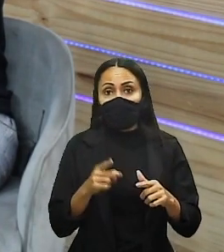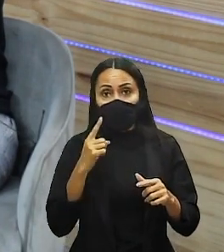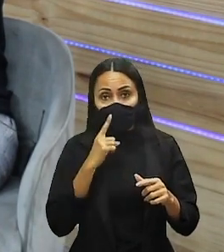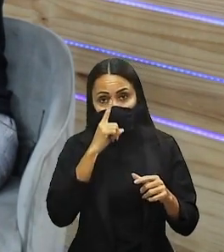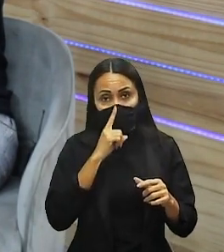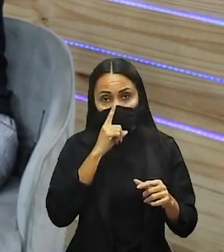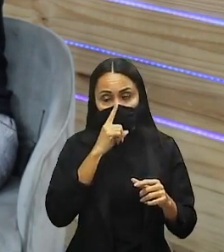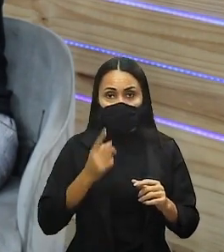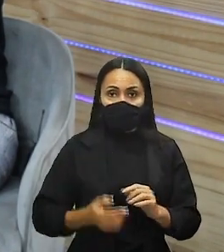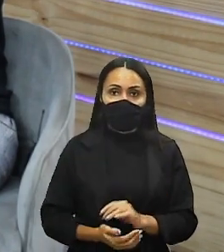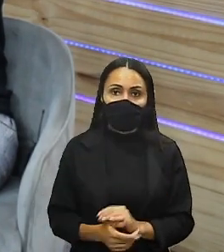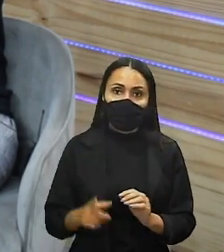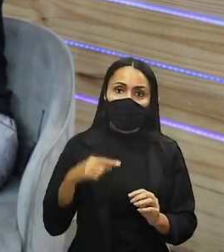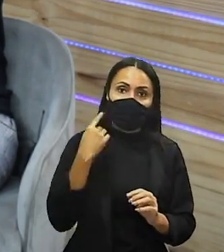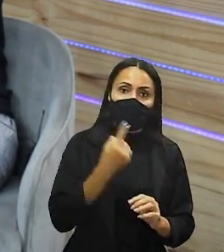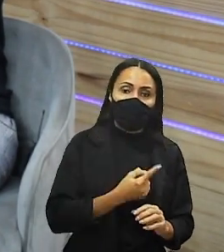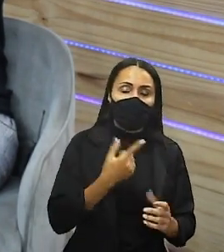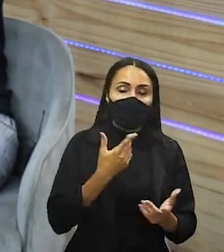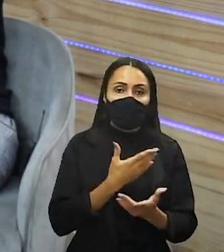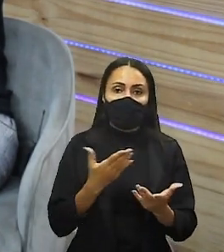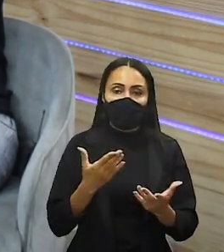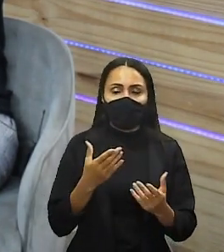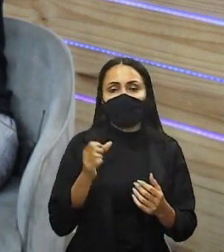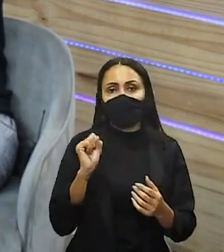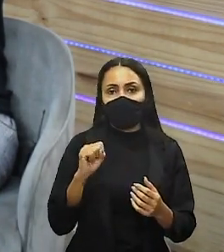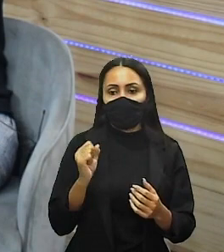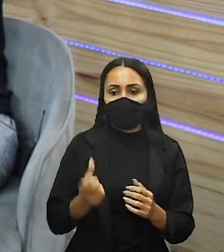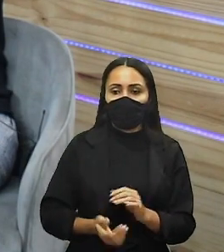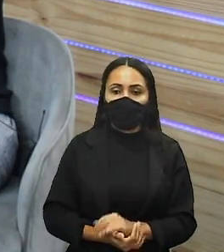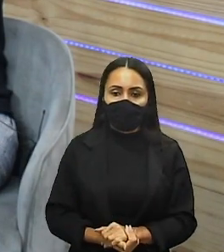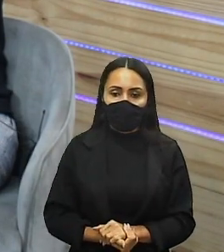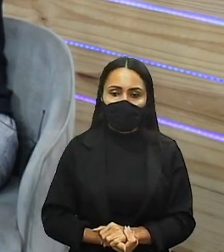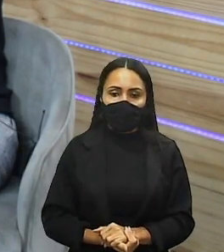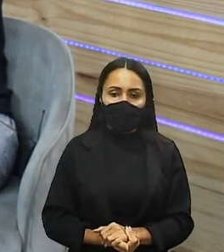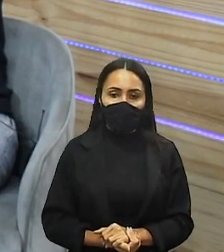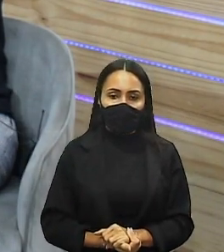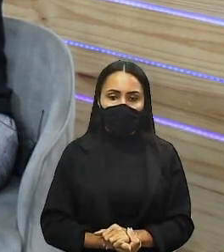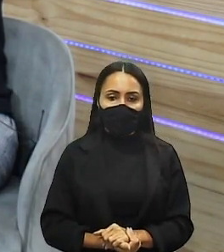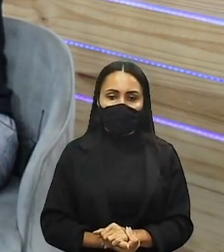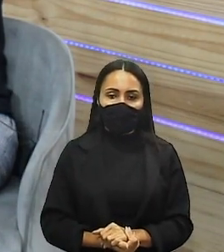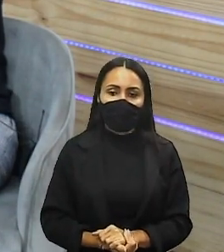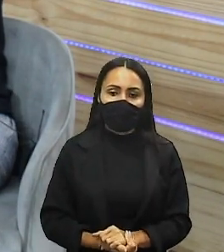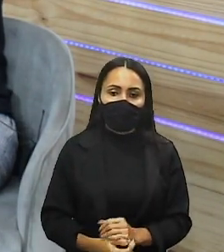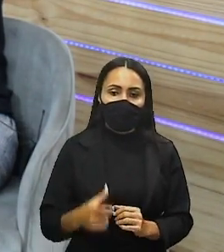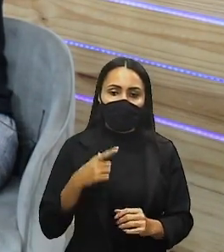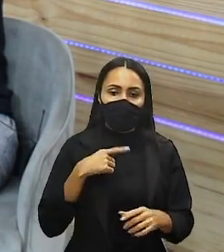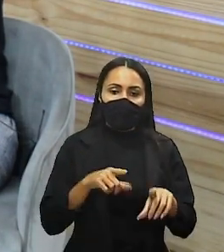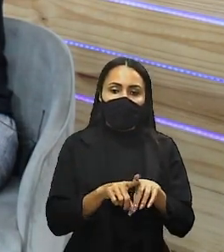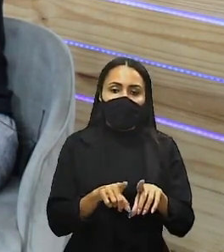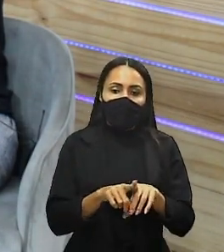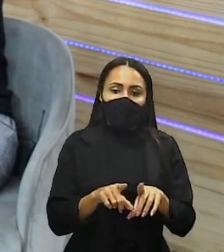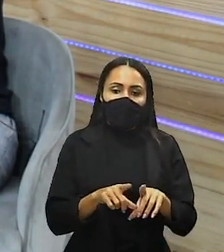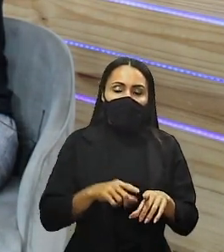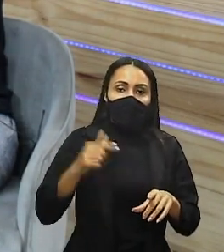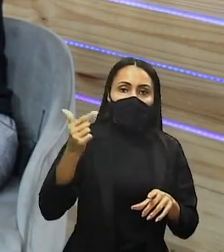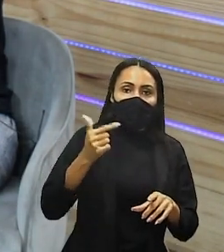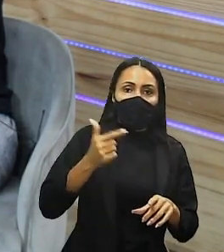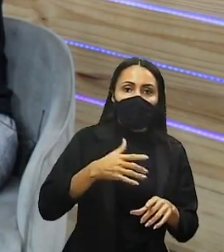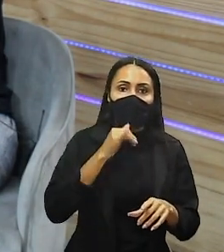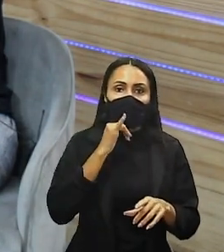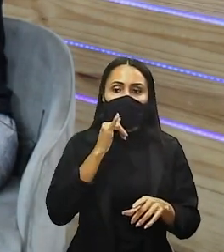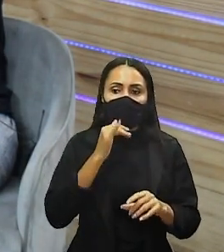A perda da nossa identidade. Exato. A gente tem também como um segundo